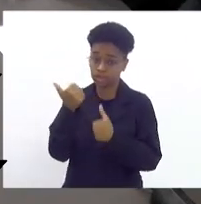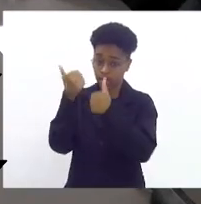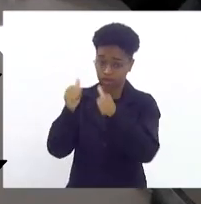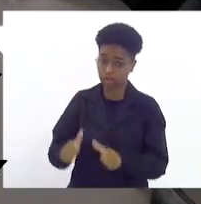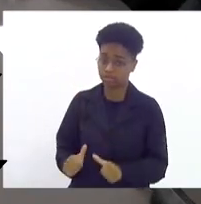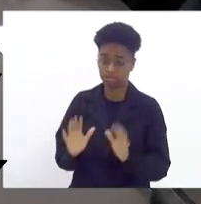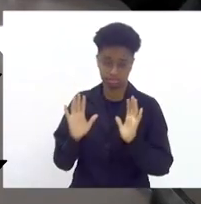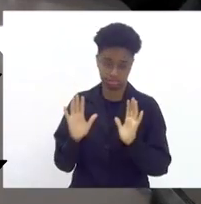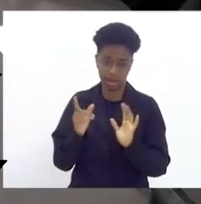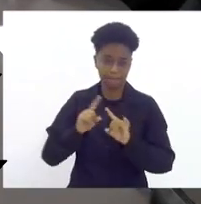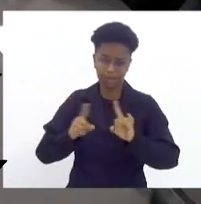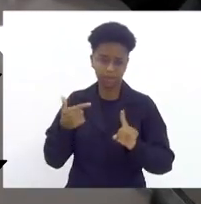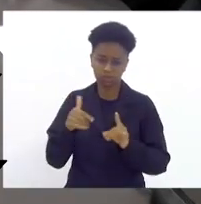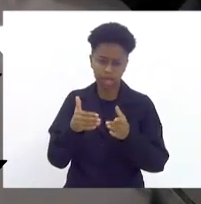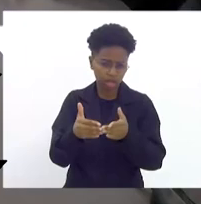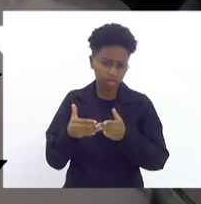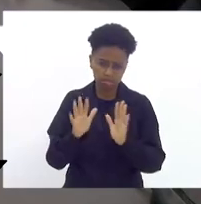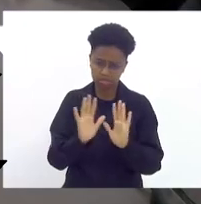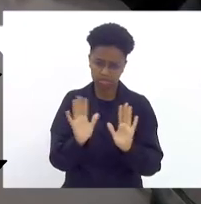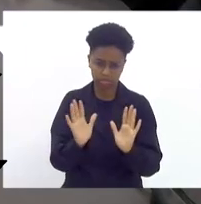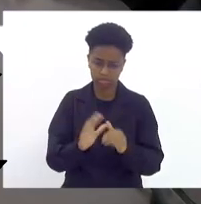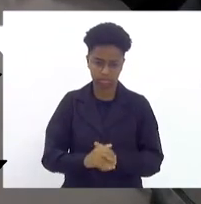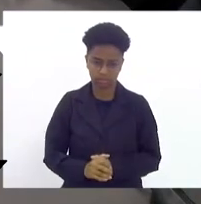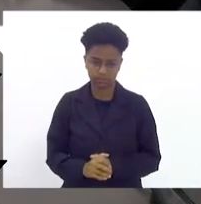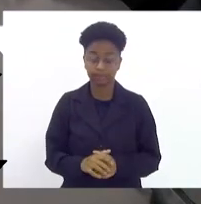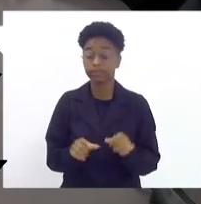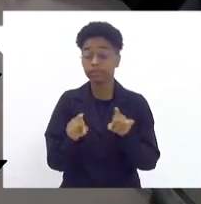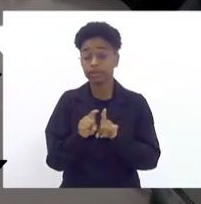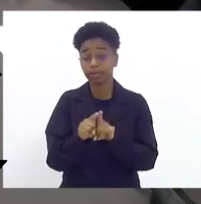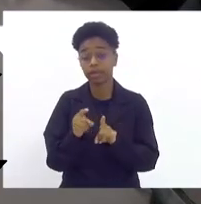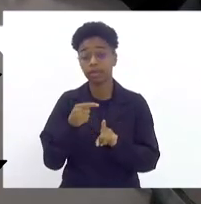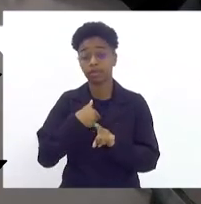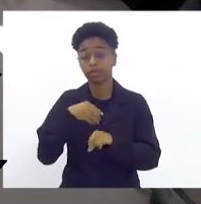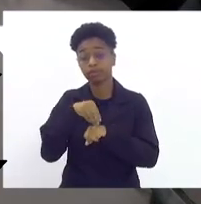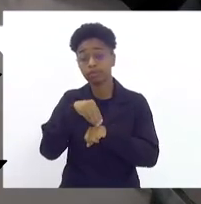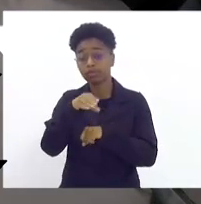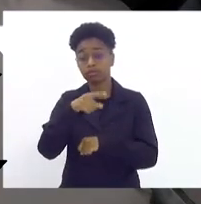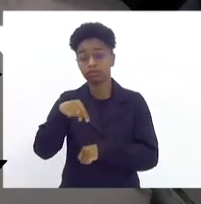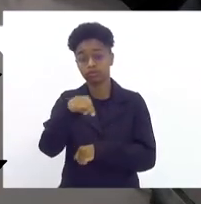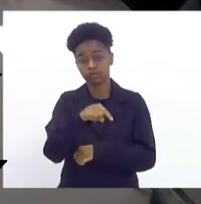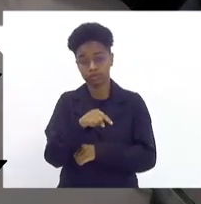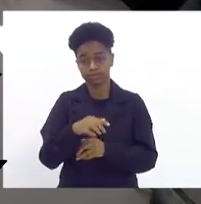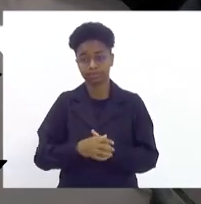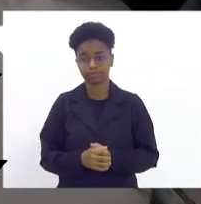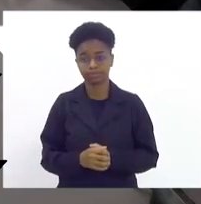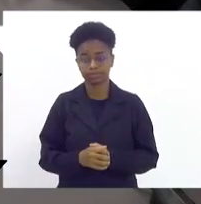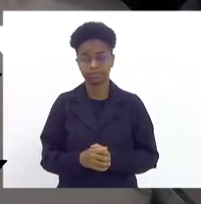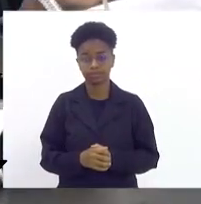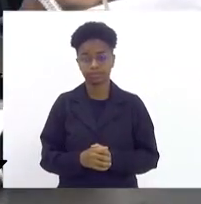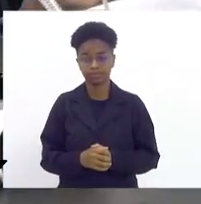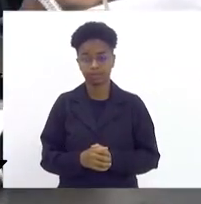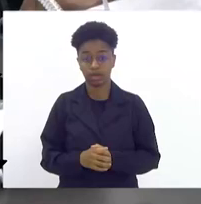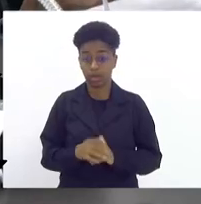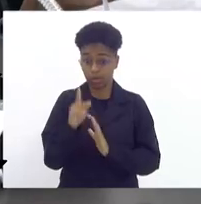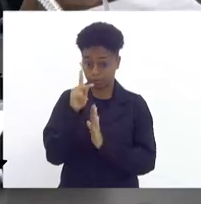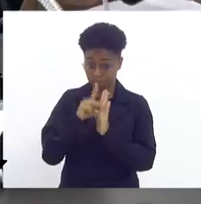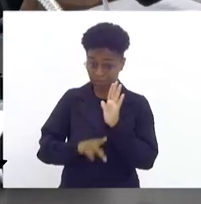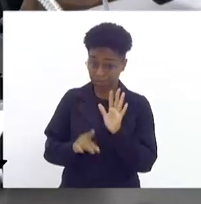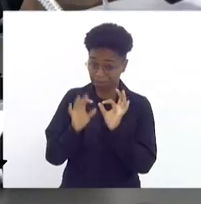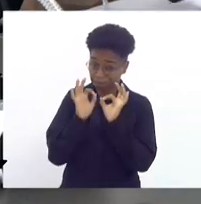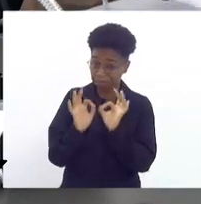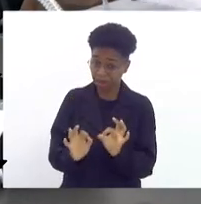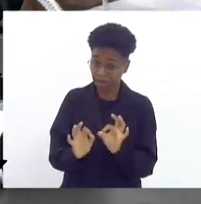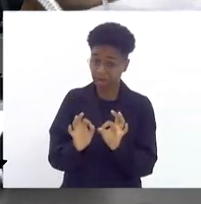mas... Não abriremos esse precedente. E faço aqui a menção de que esses projetos são justamente